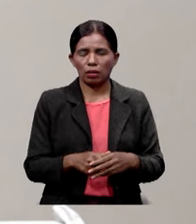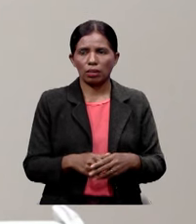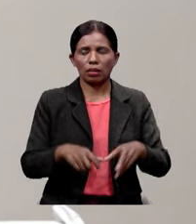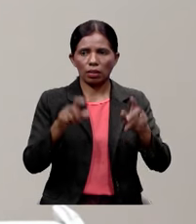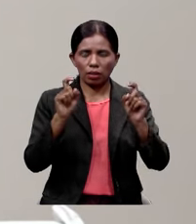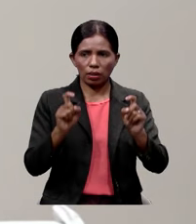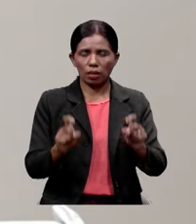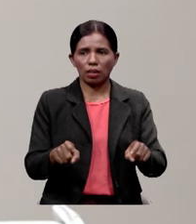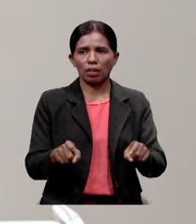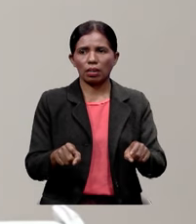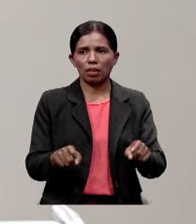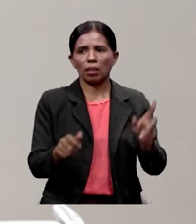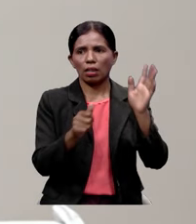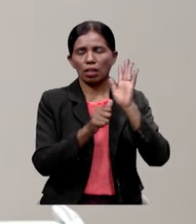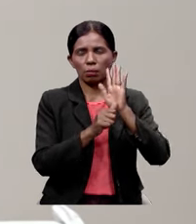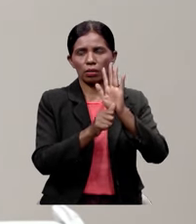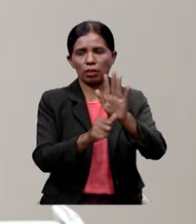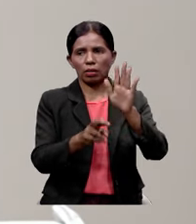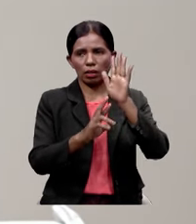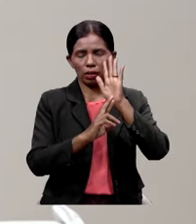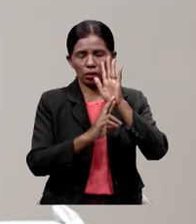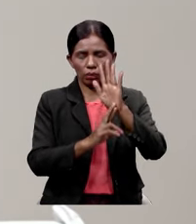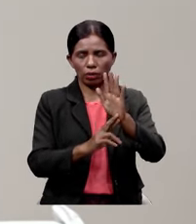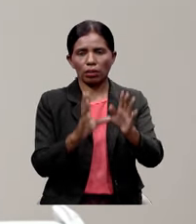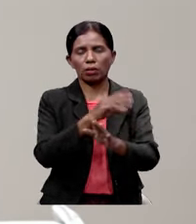obrigatoriamente tem que apresentar relatórios sem atividades.